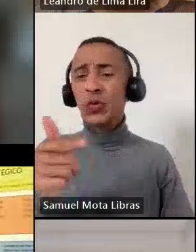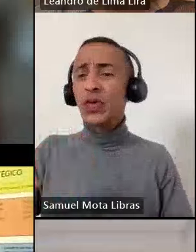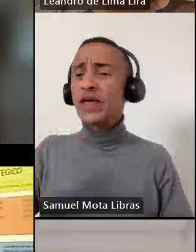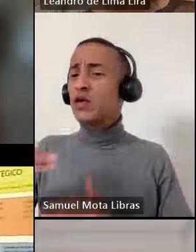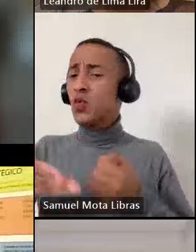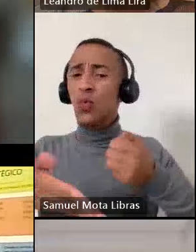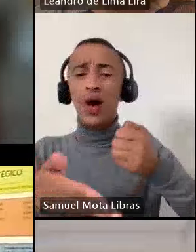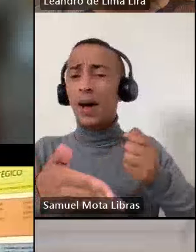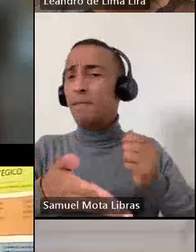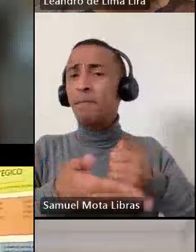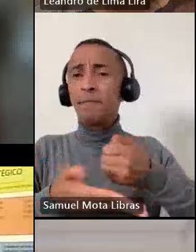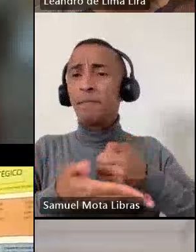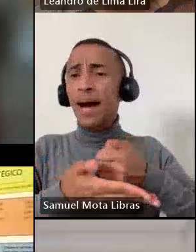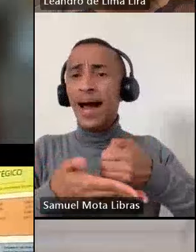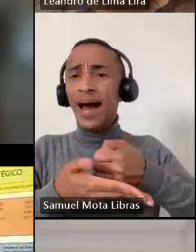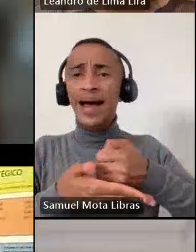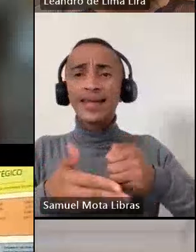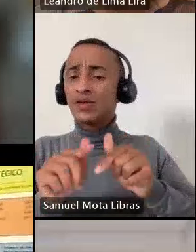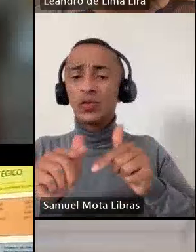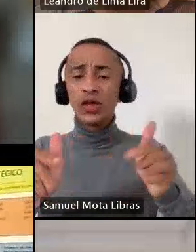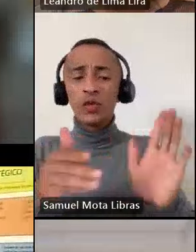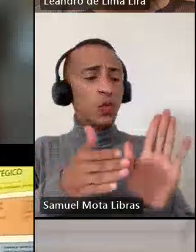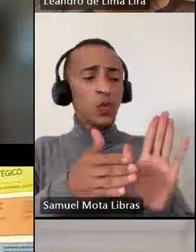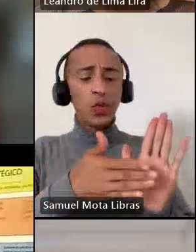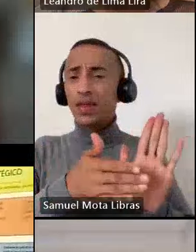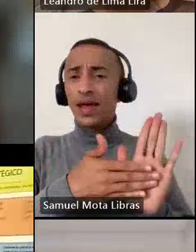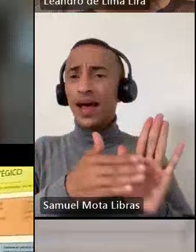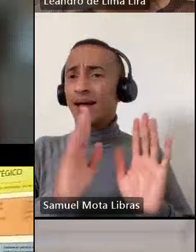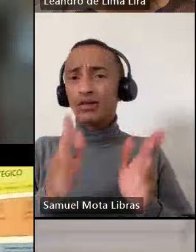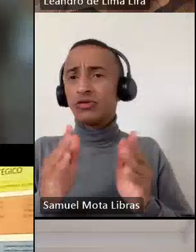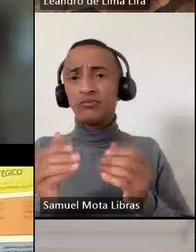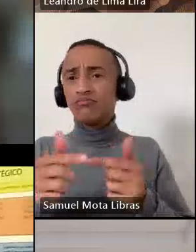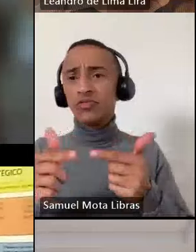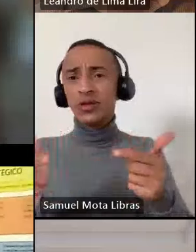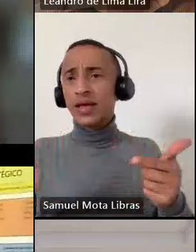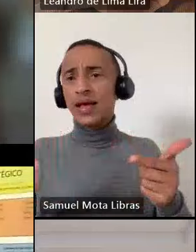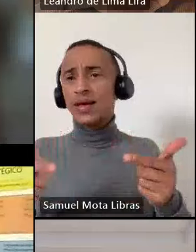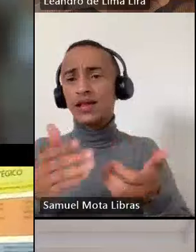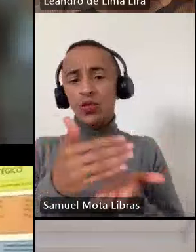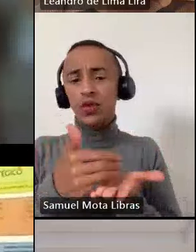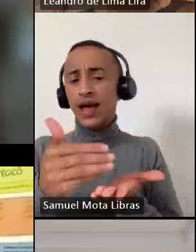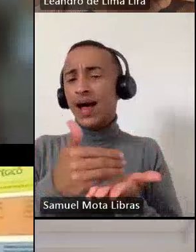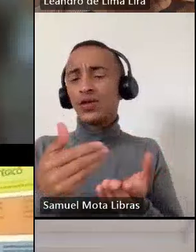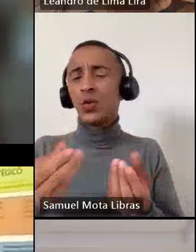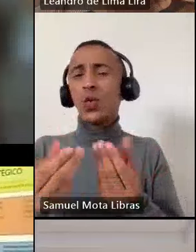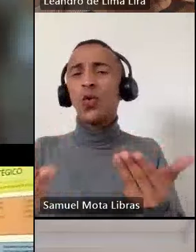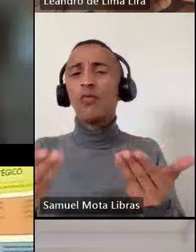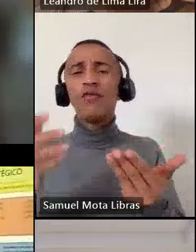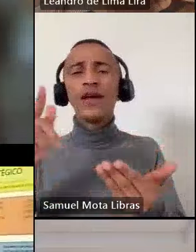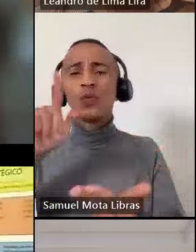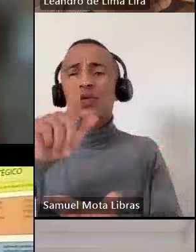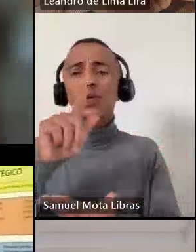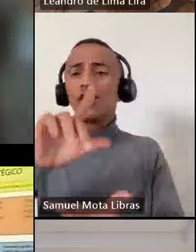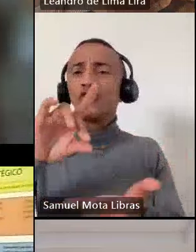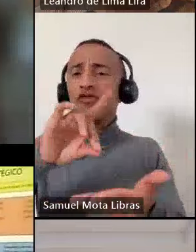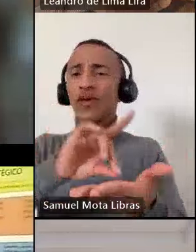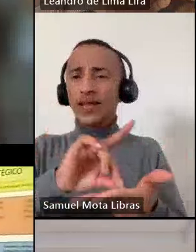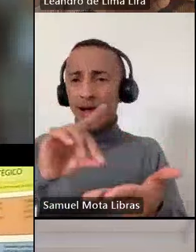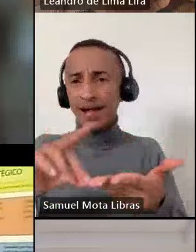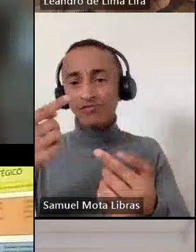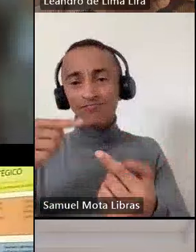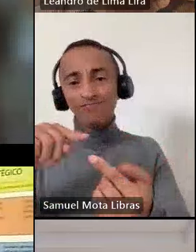gente faz para ganhar essa segurança num contexto que é incerto que é o da Inovação Ana Vitória